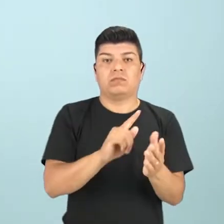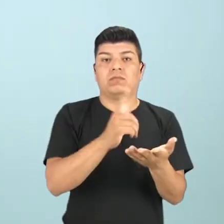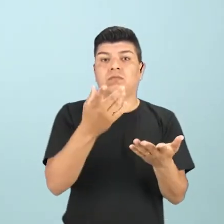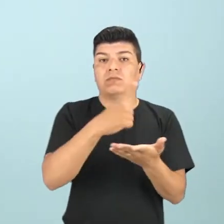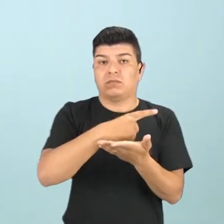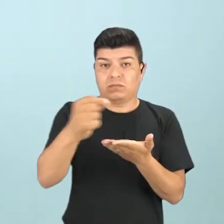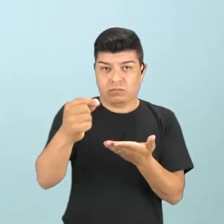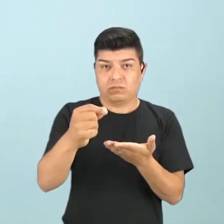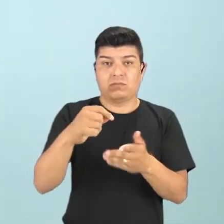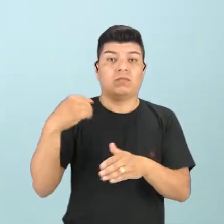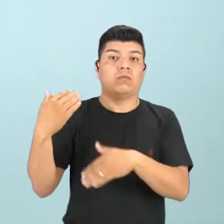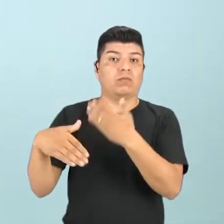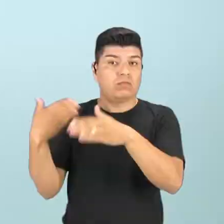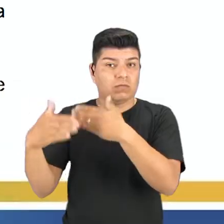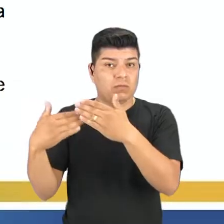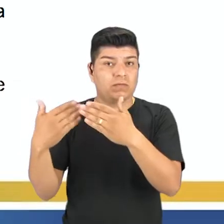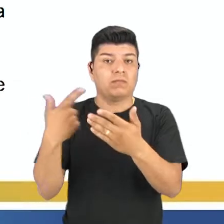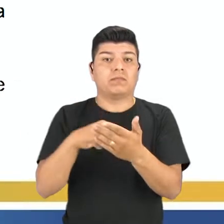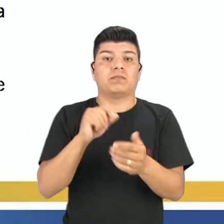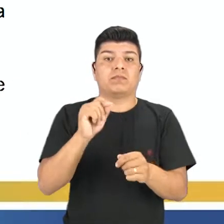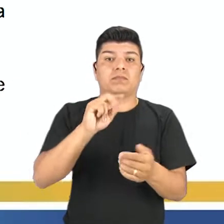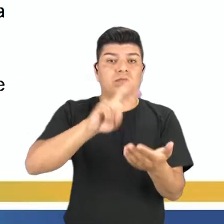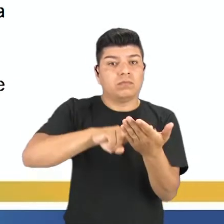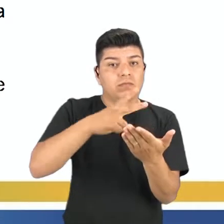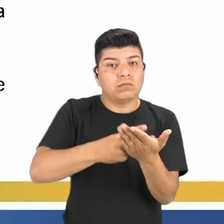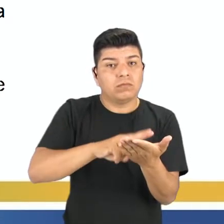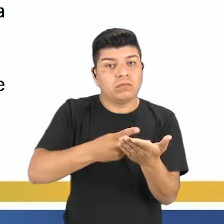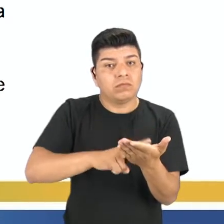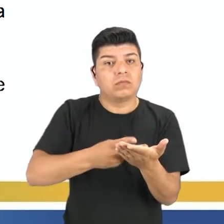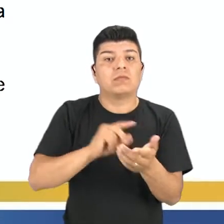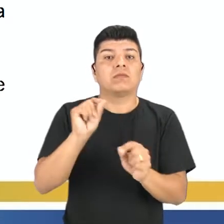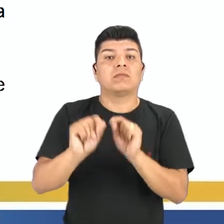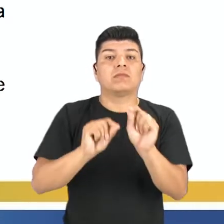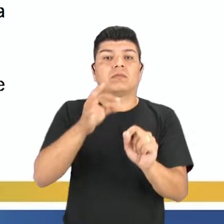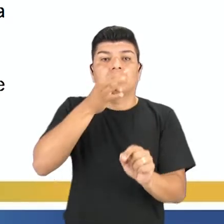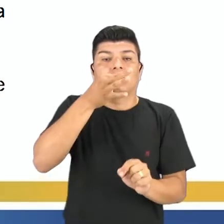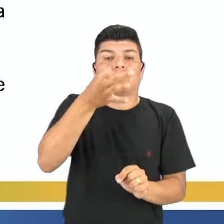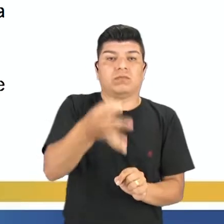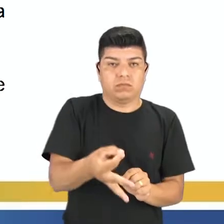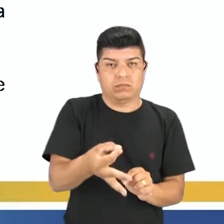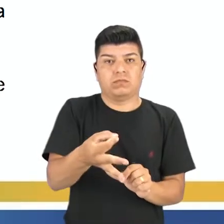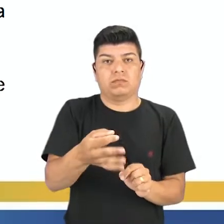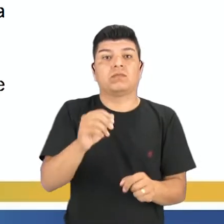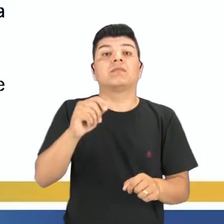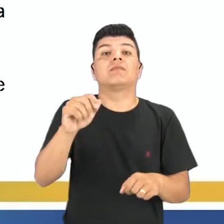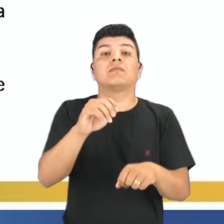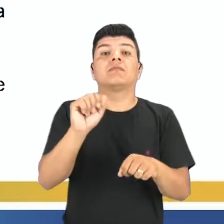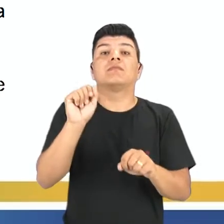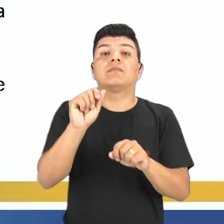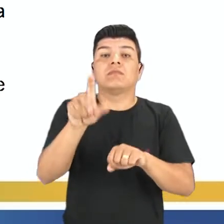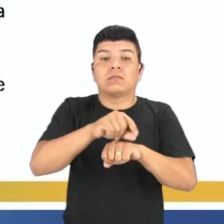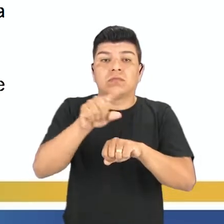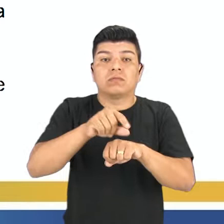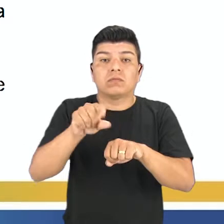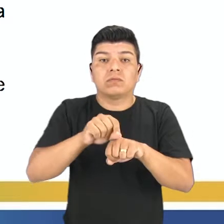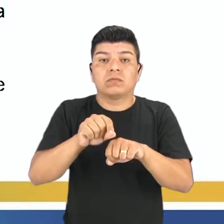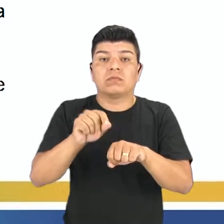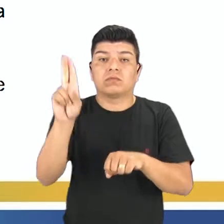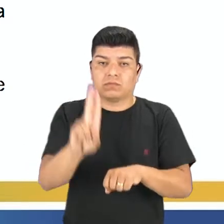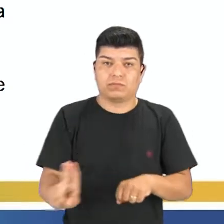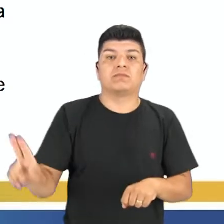o desenvolvimento, que é a nossa parte de interpretação, o momento em que a opinião e a argumentação são os principais